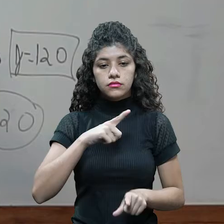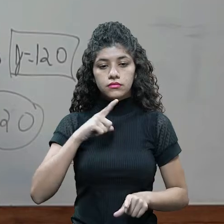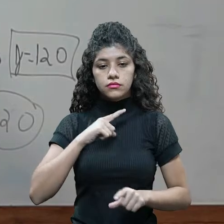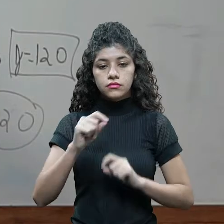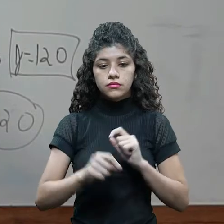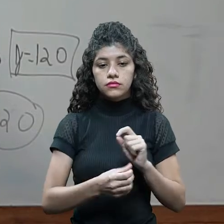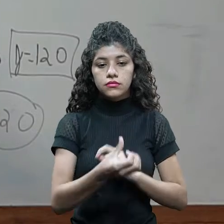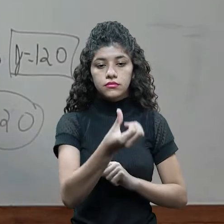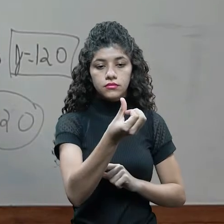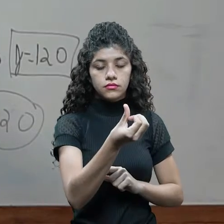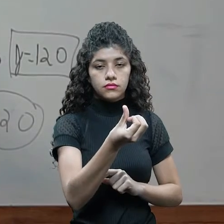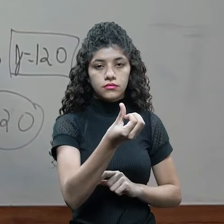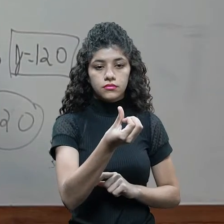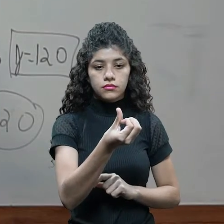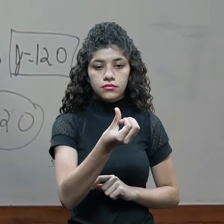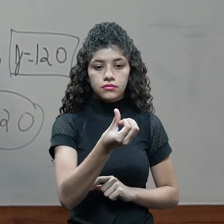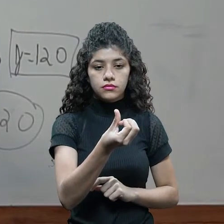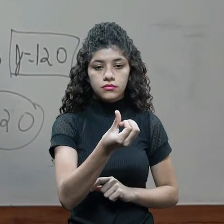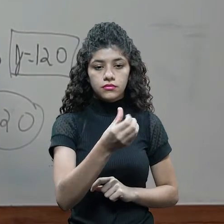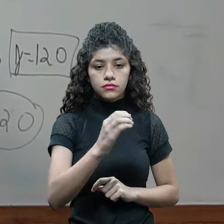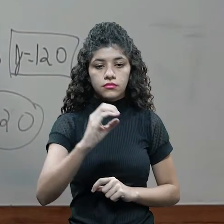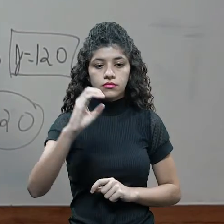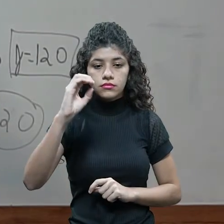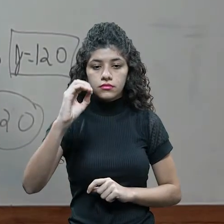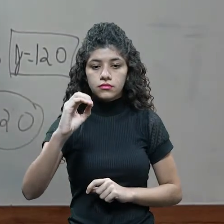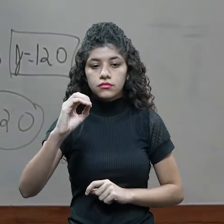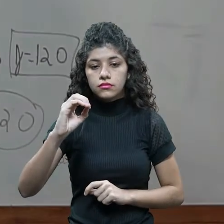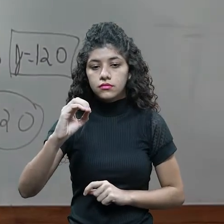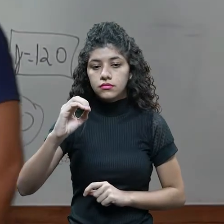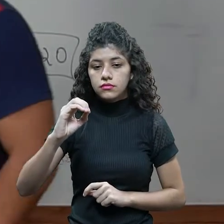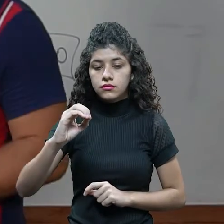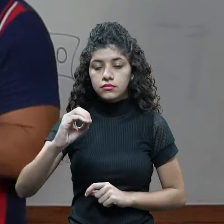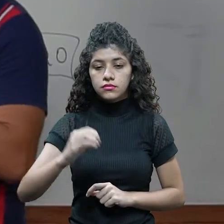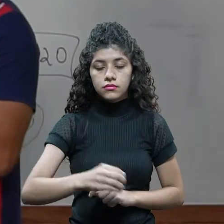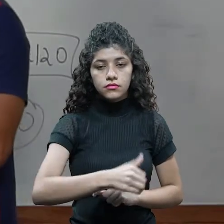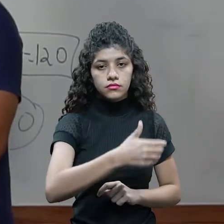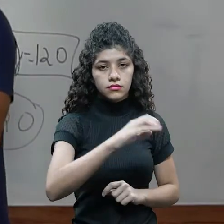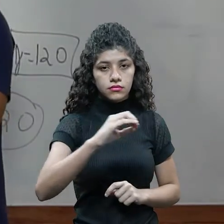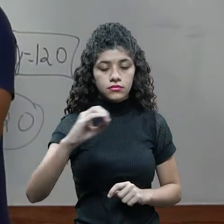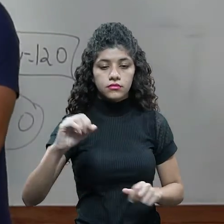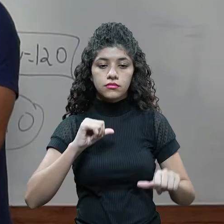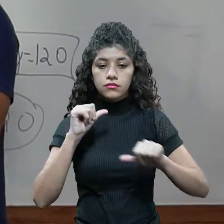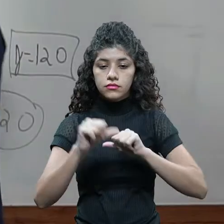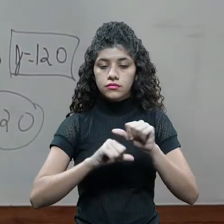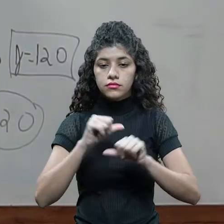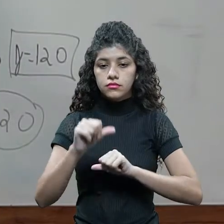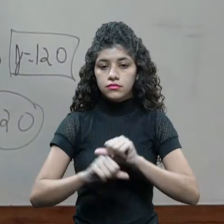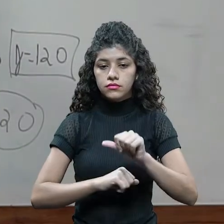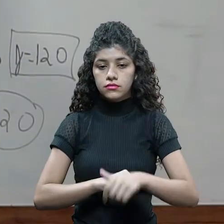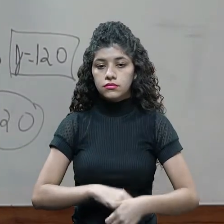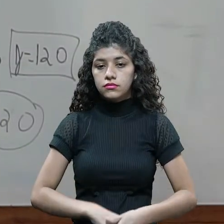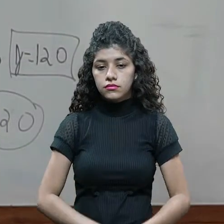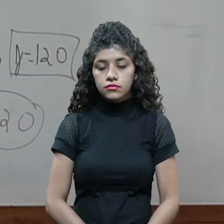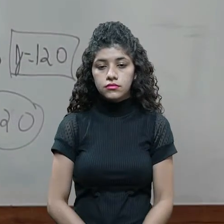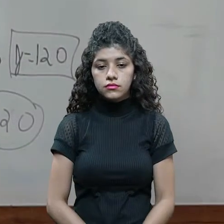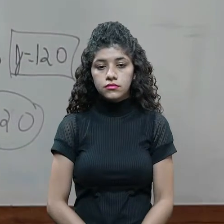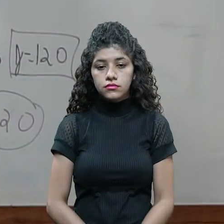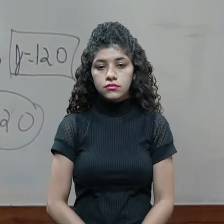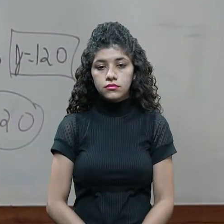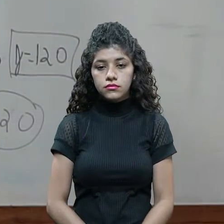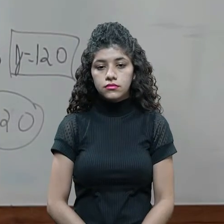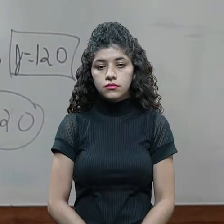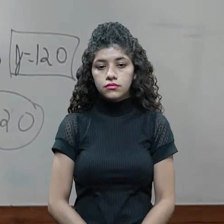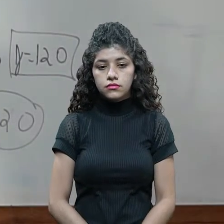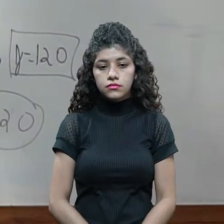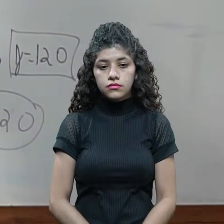eu vou ter o quê? 60 sobre 100. Então eu transformei o denominador 10 em 100. Mas quando eu